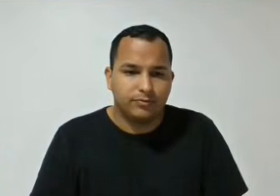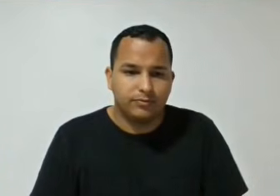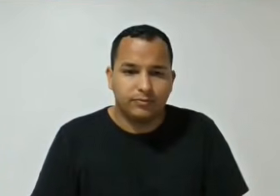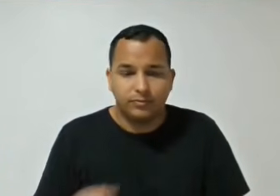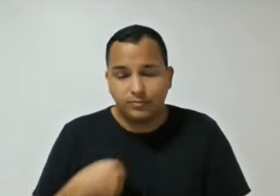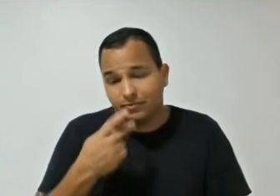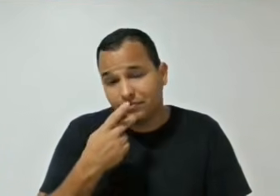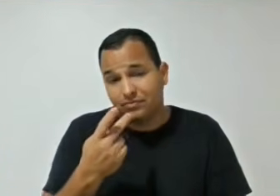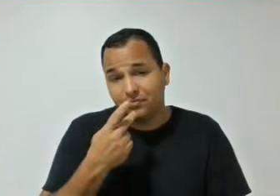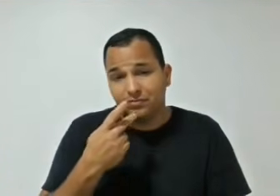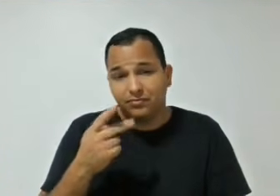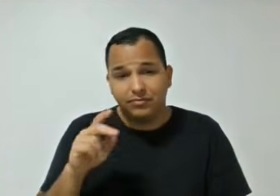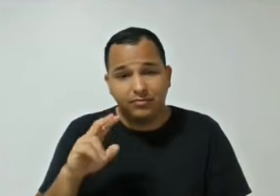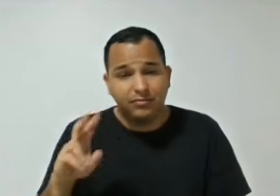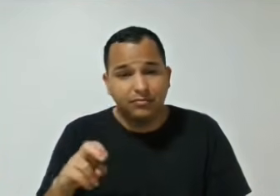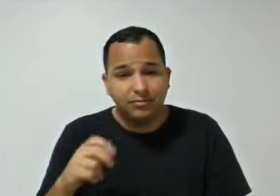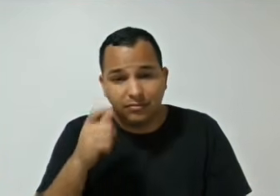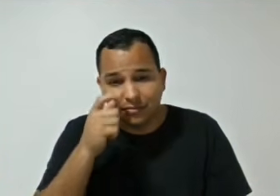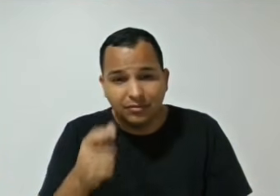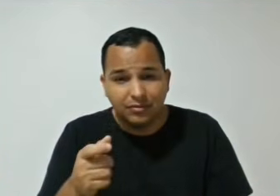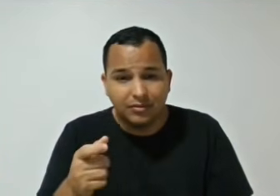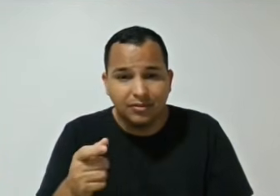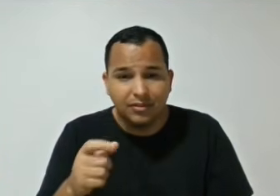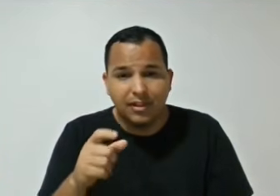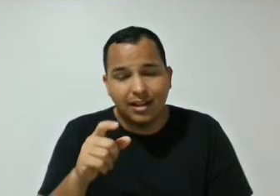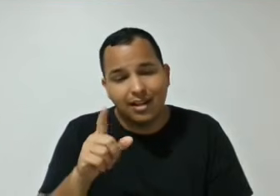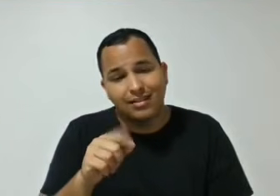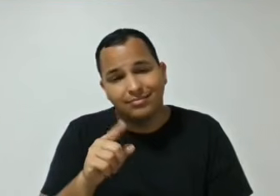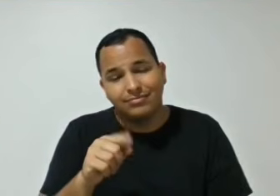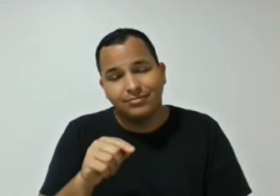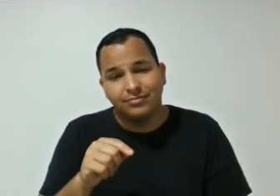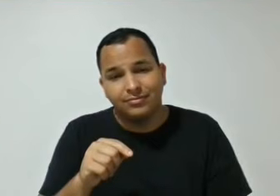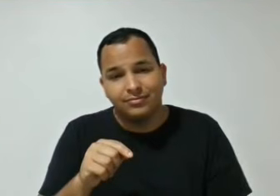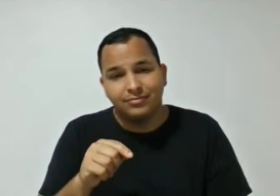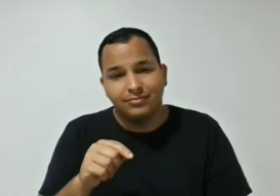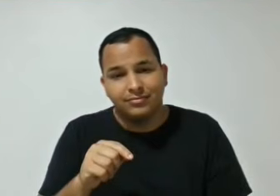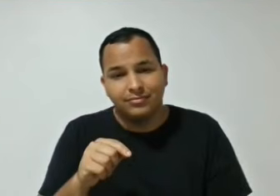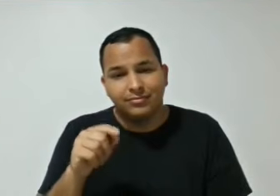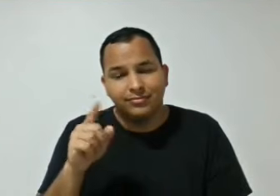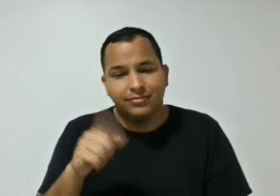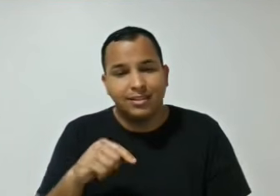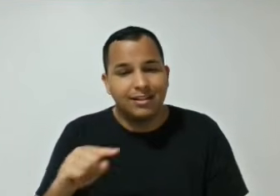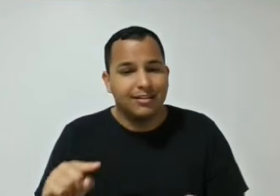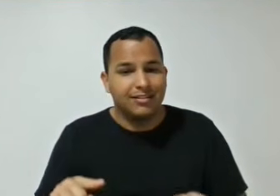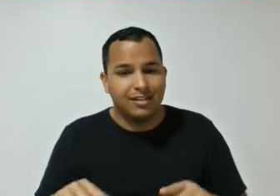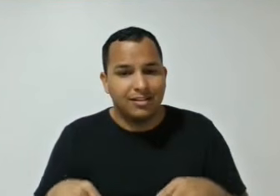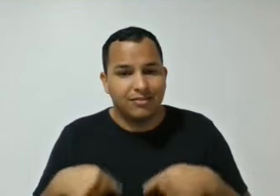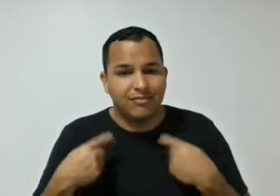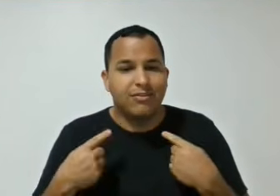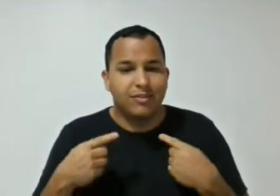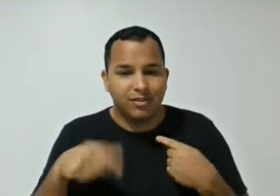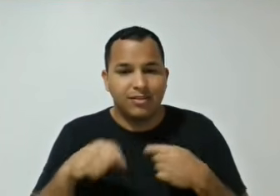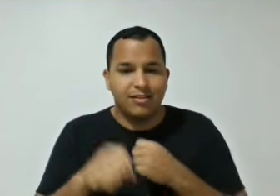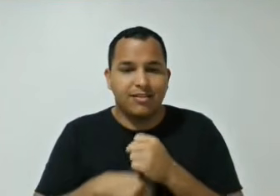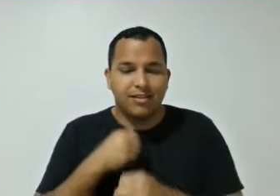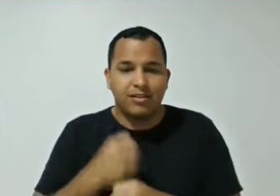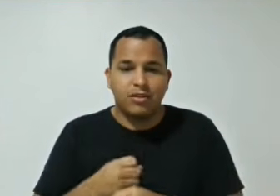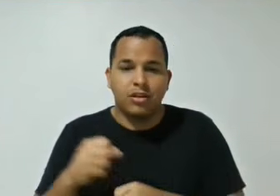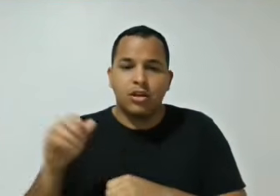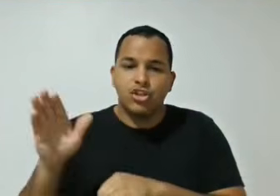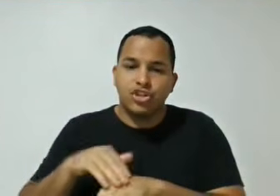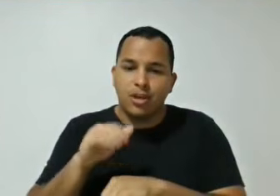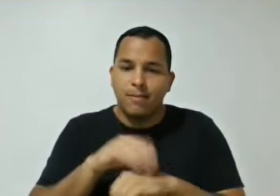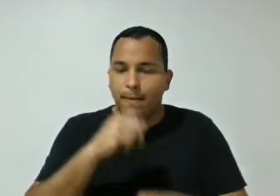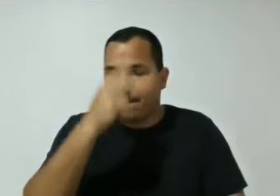vários, sendo eu. Essa é um desafio que temos para esse ano, chamar as pessoas para